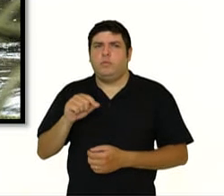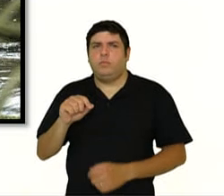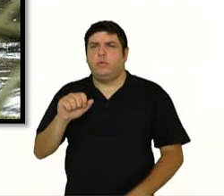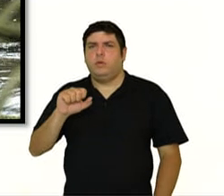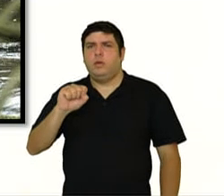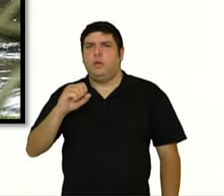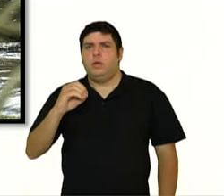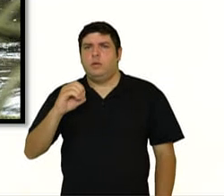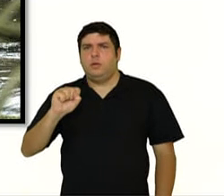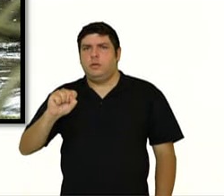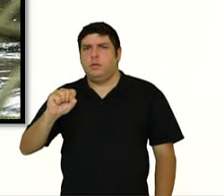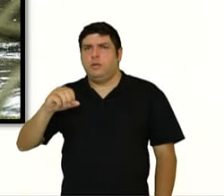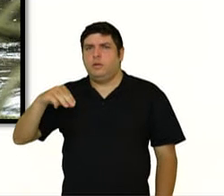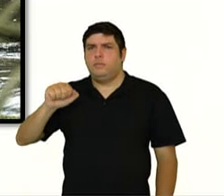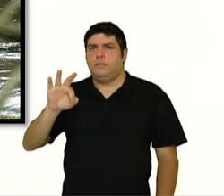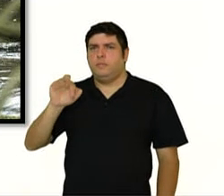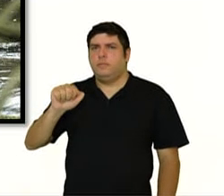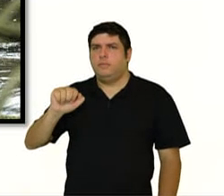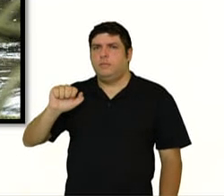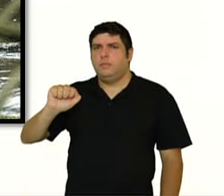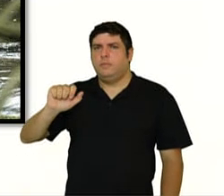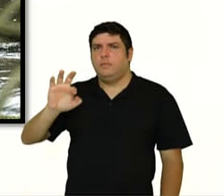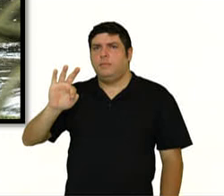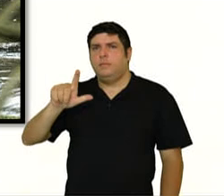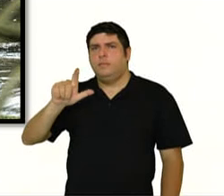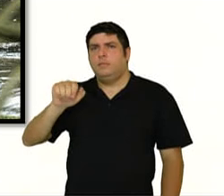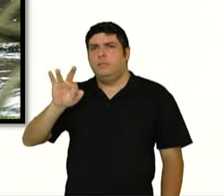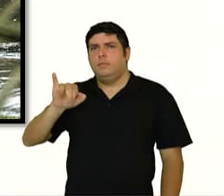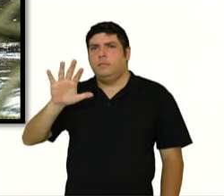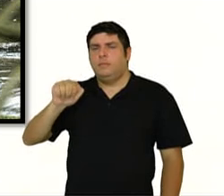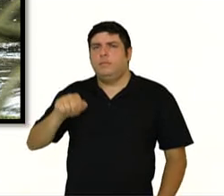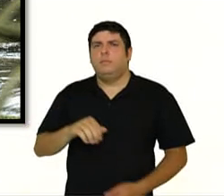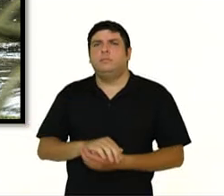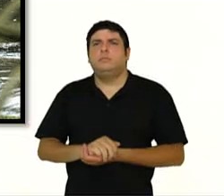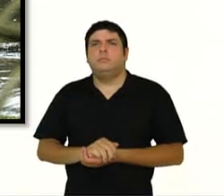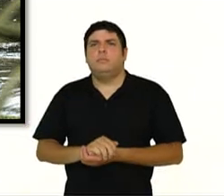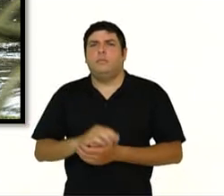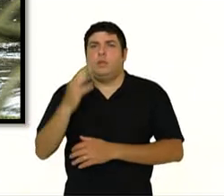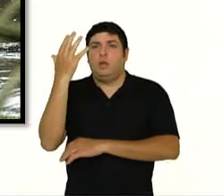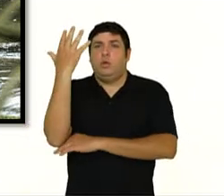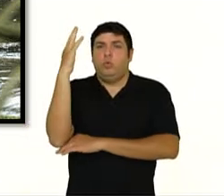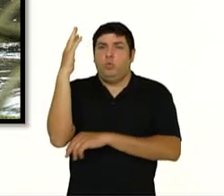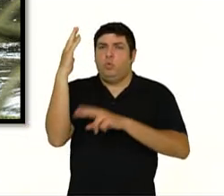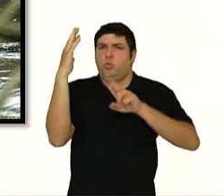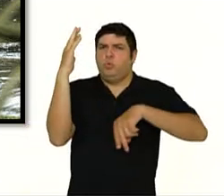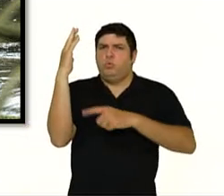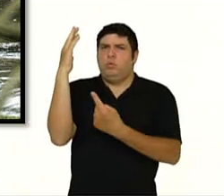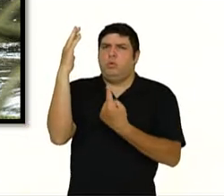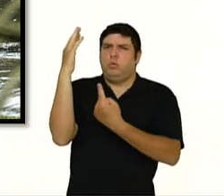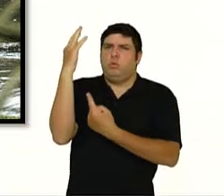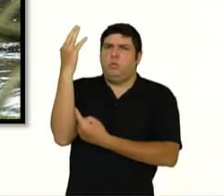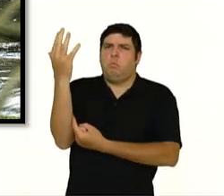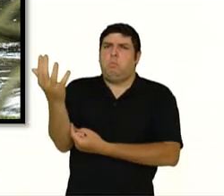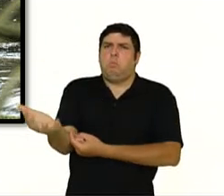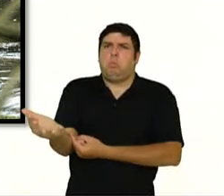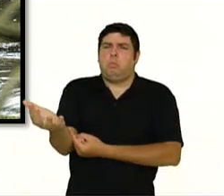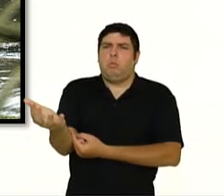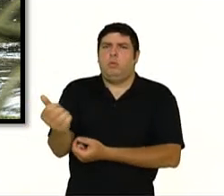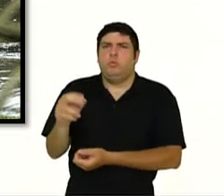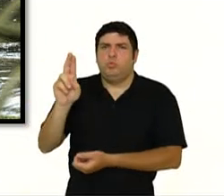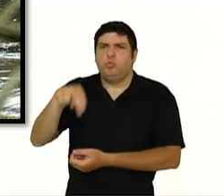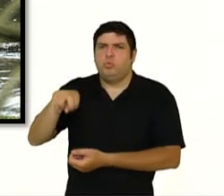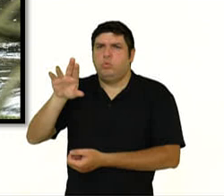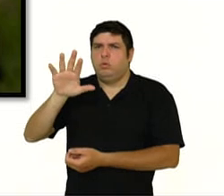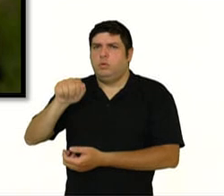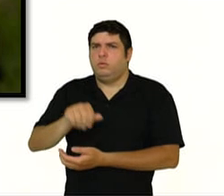Mata Atlântica, tá? A floresta nunca morre sozinha. Interessante, né? Olha